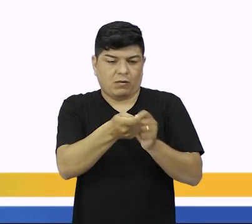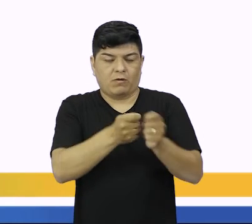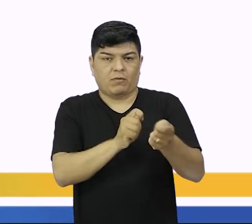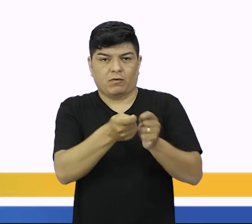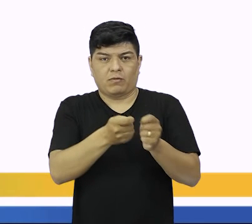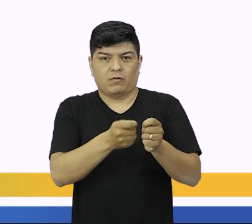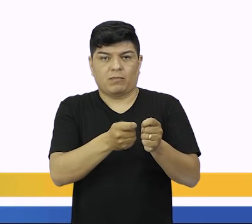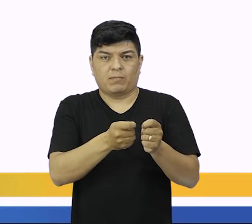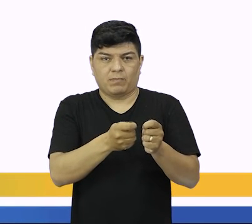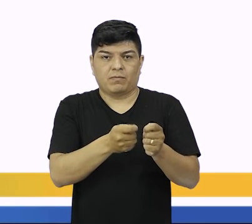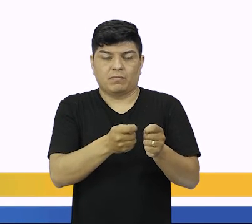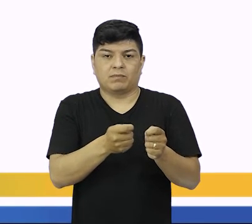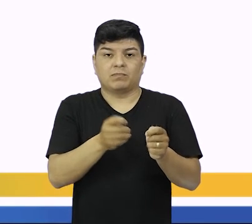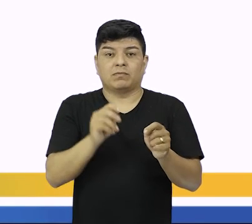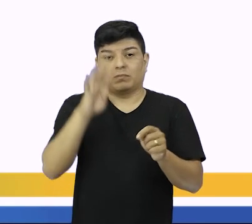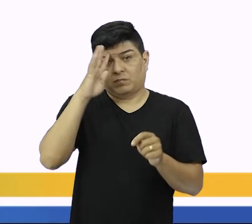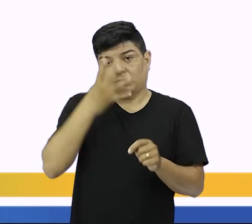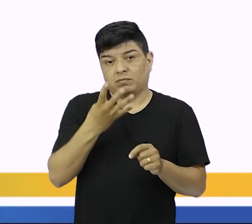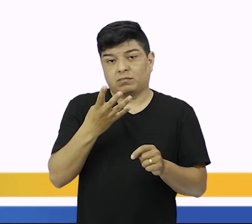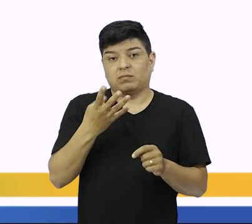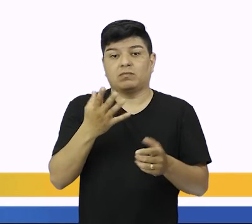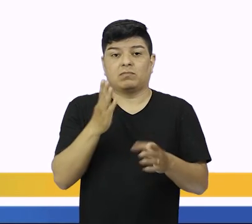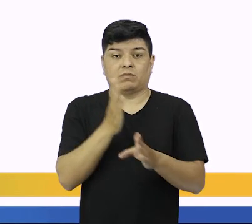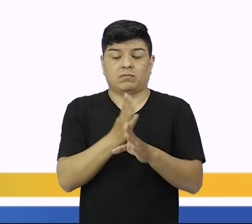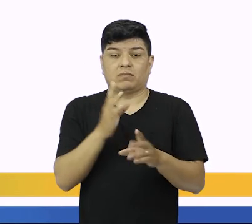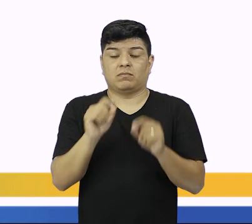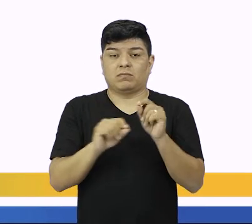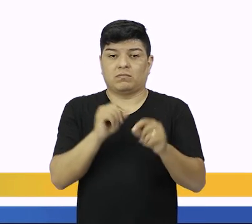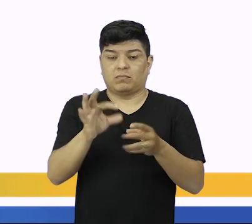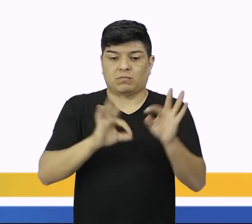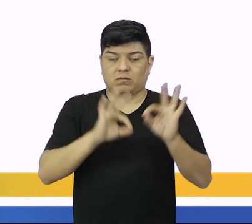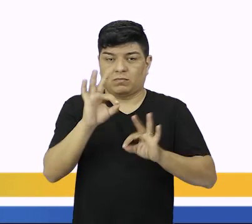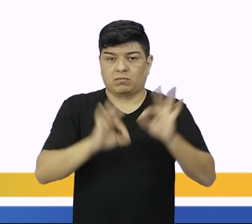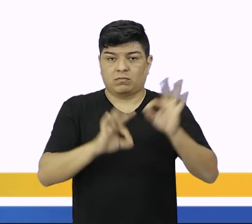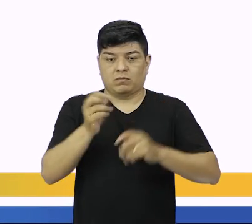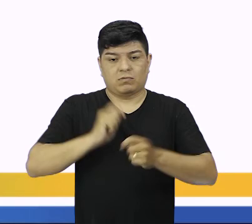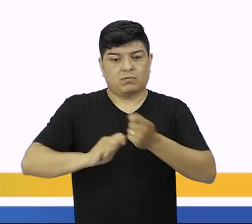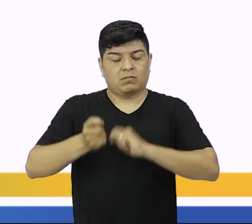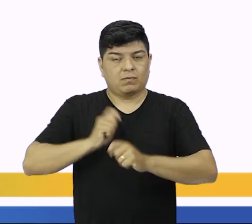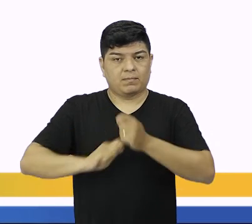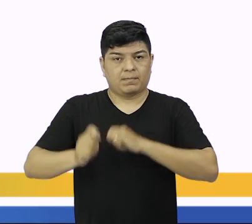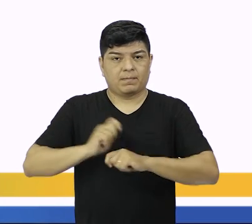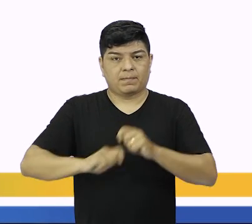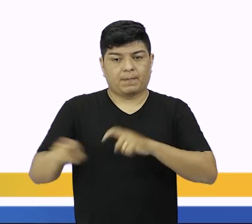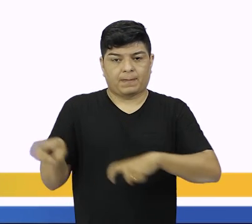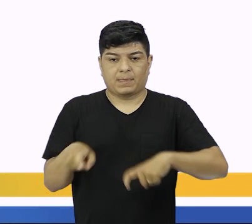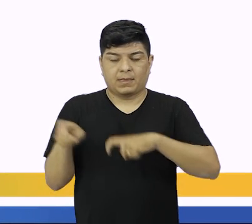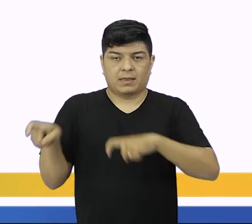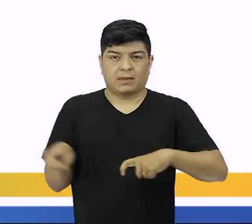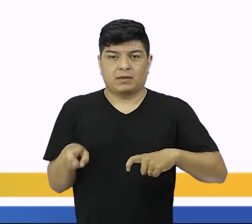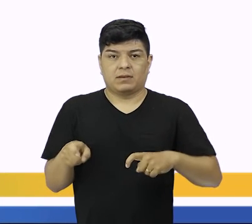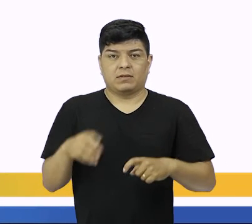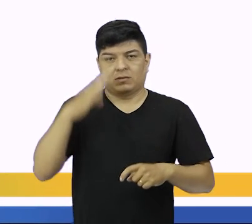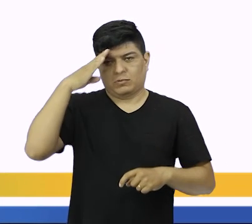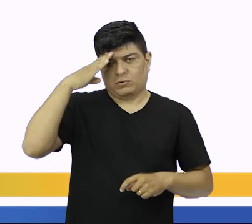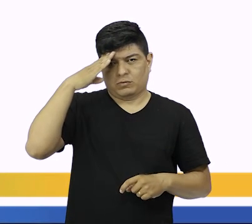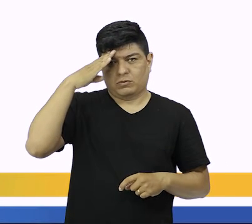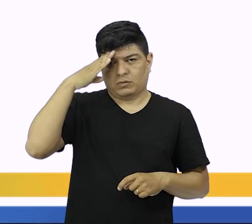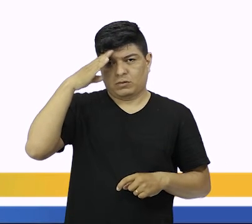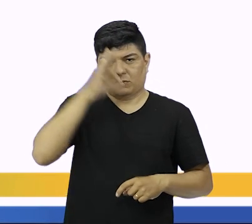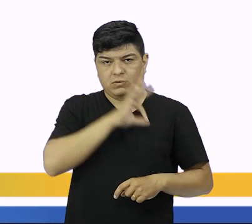resultam em grande parte da nossa organização econômica rural. O